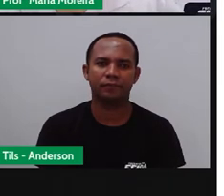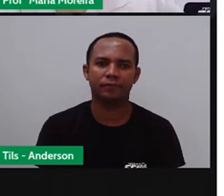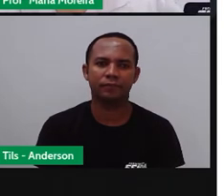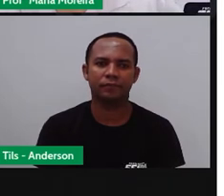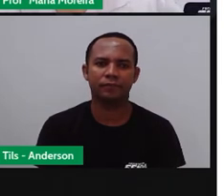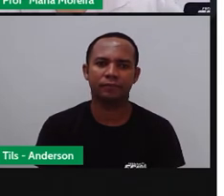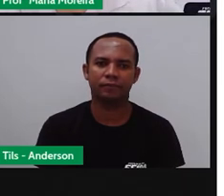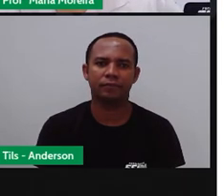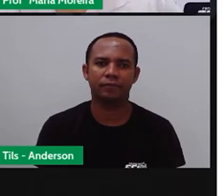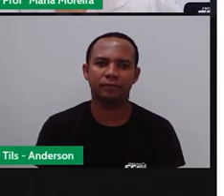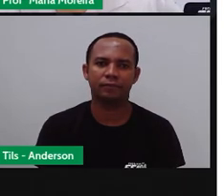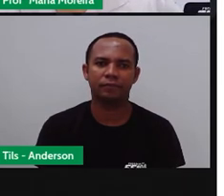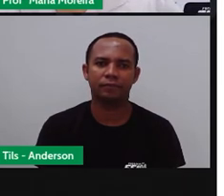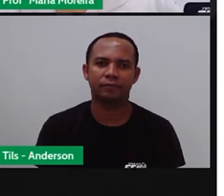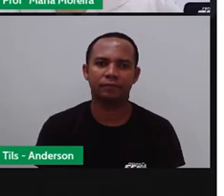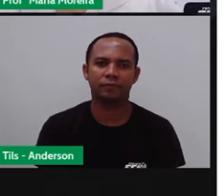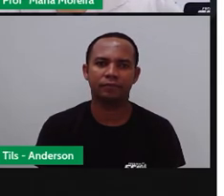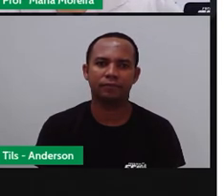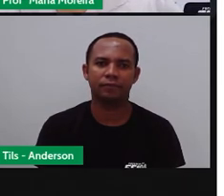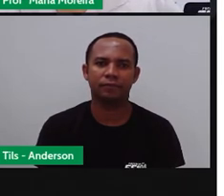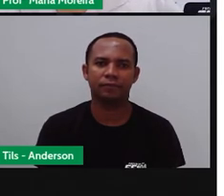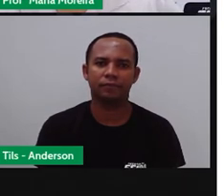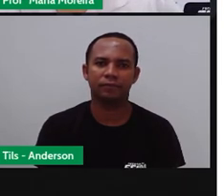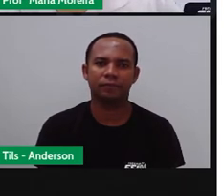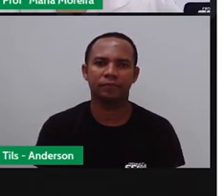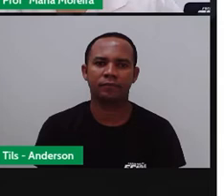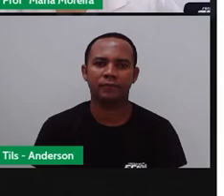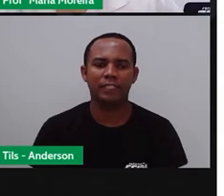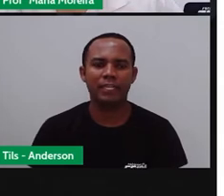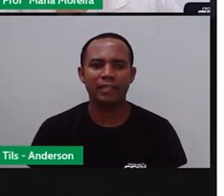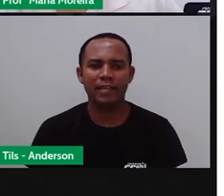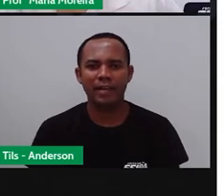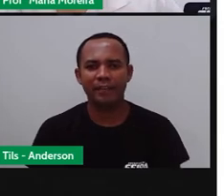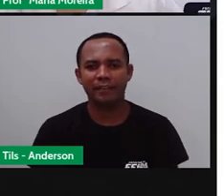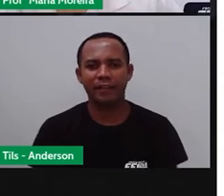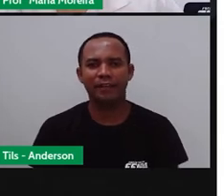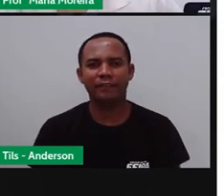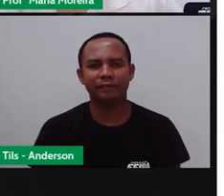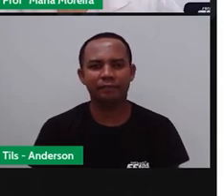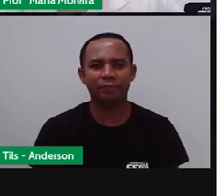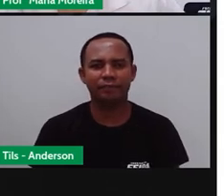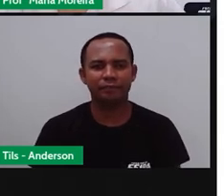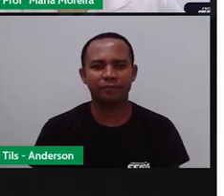Ó, essa aqui escolheu a lata. Quem escolheu a lata foi Ren?